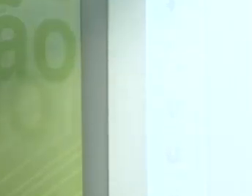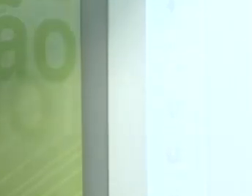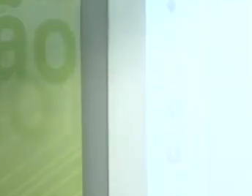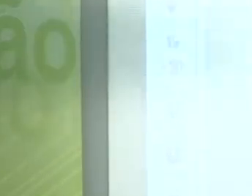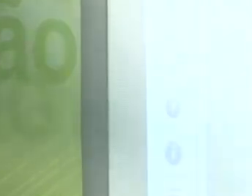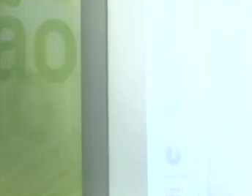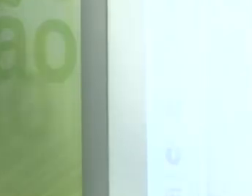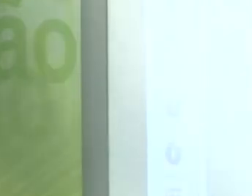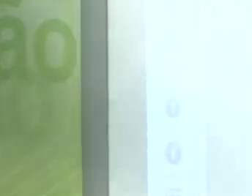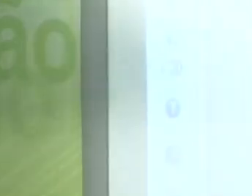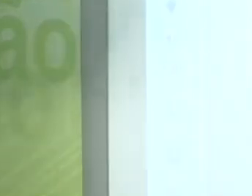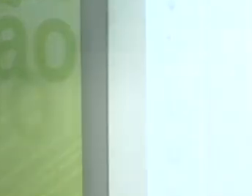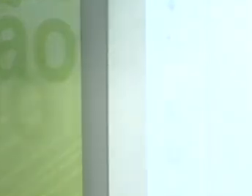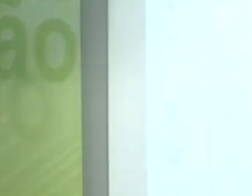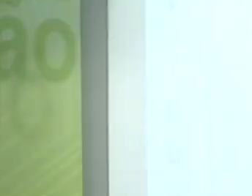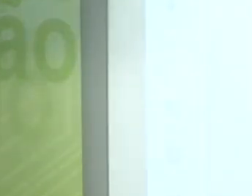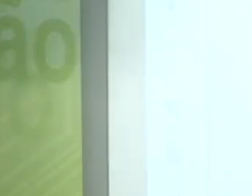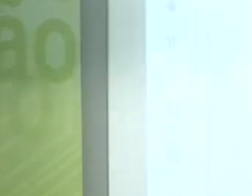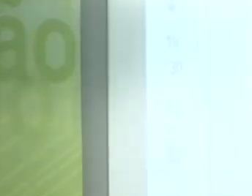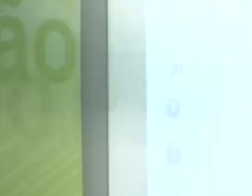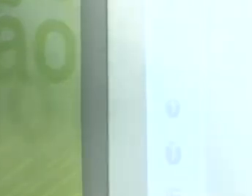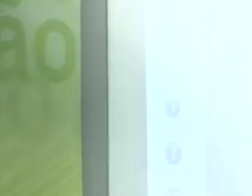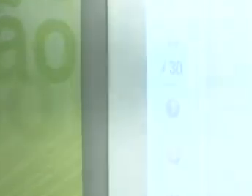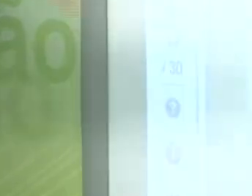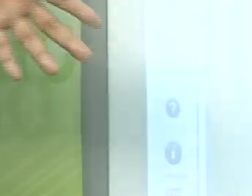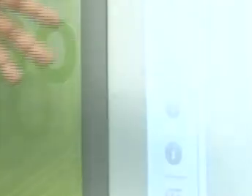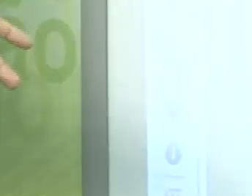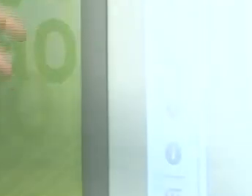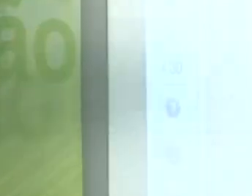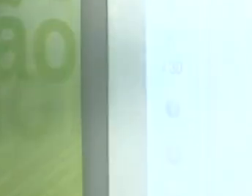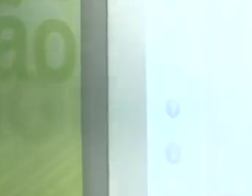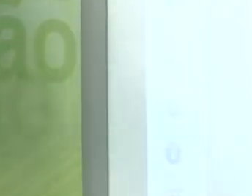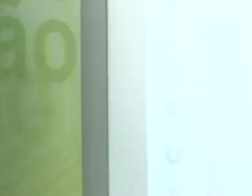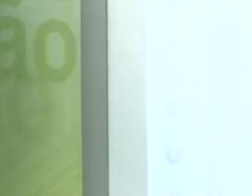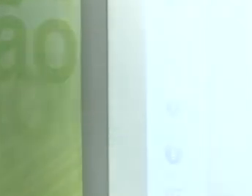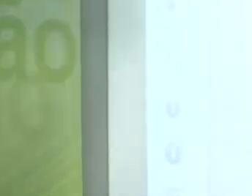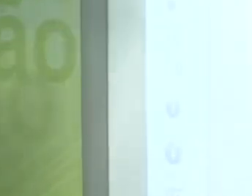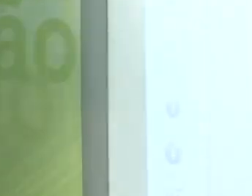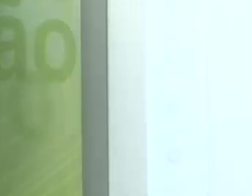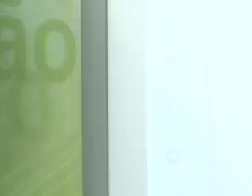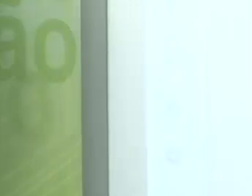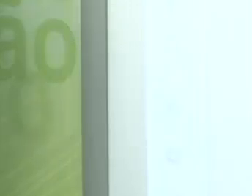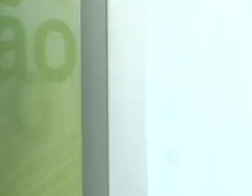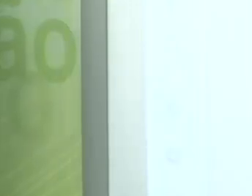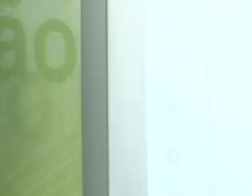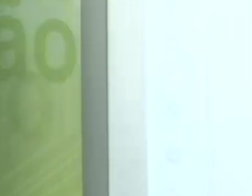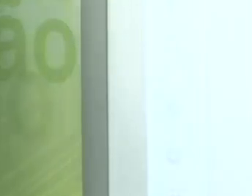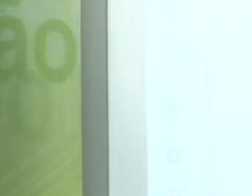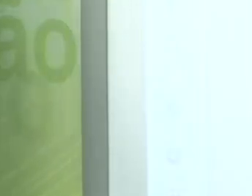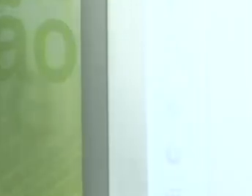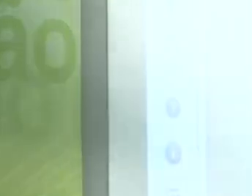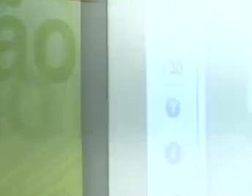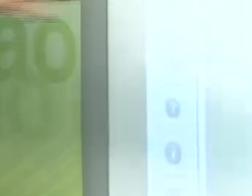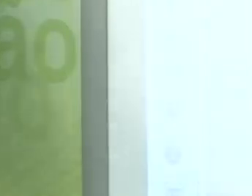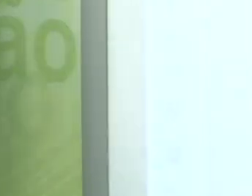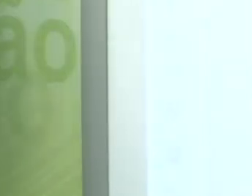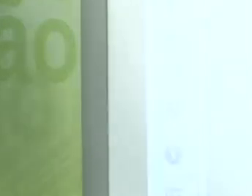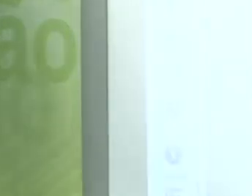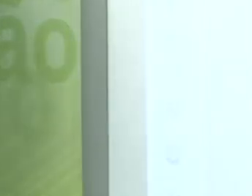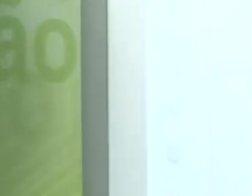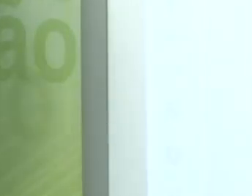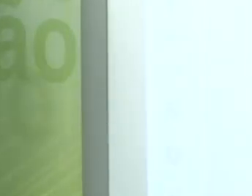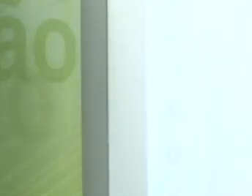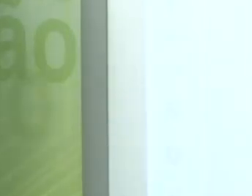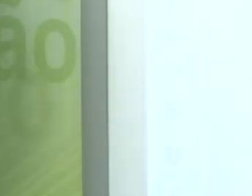muito Microsoft. Antigamente o conceito da Microsoft era tudo fechado, mas agora não, o Microsoft é aberto, né? O ASP.NET é aberto,